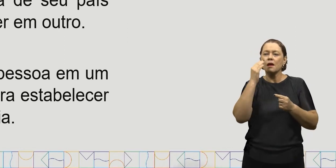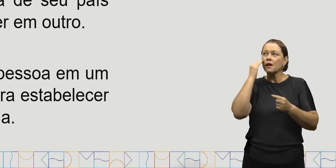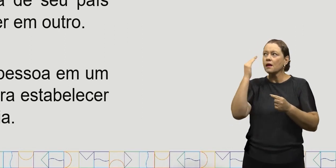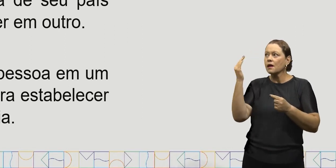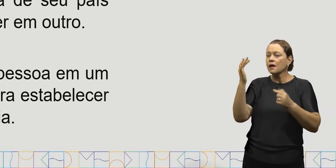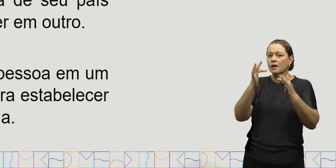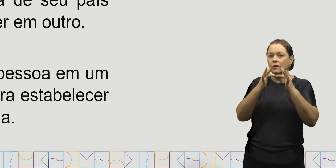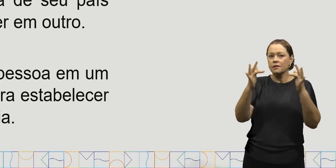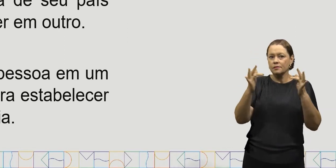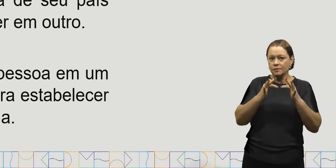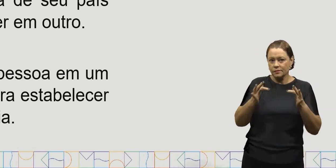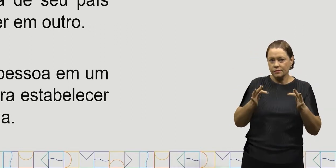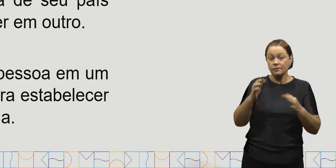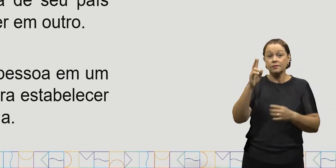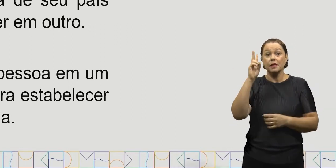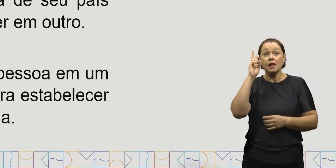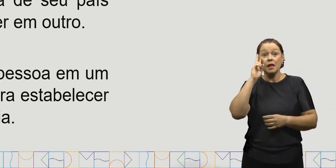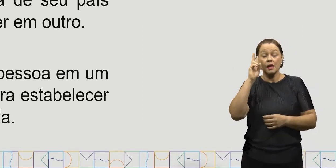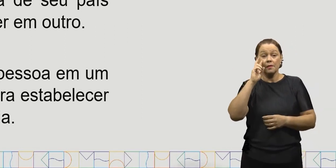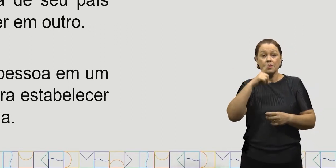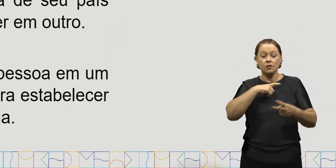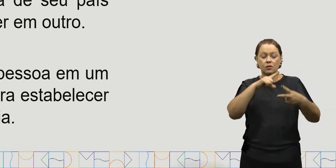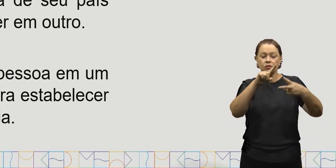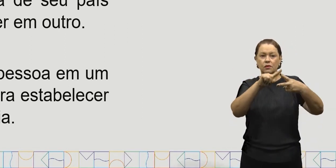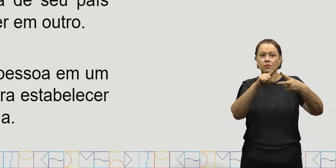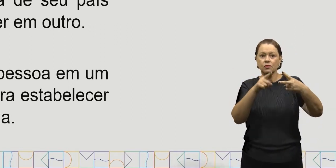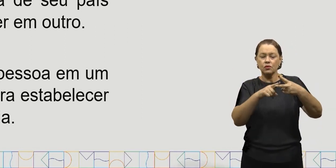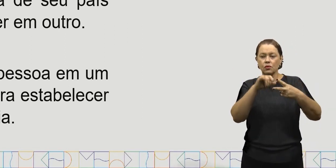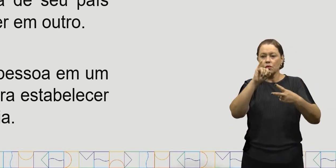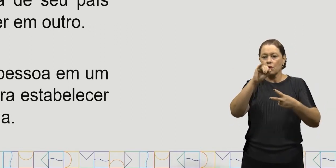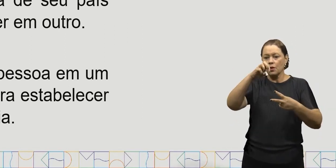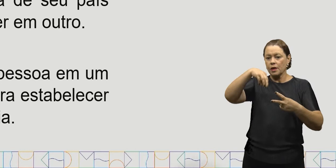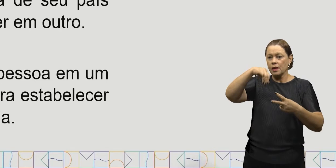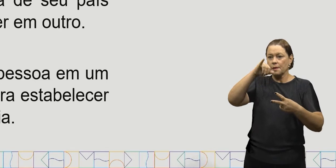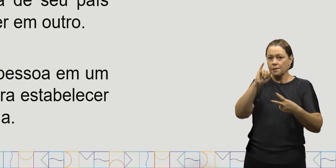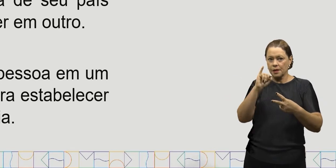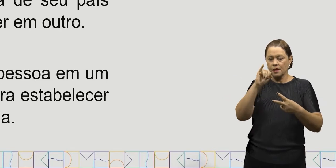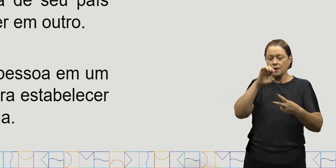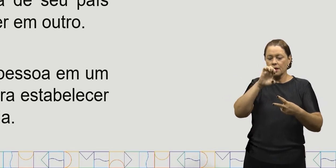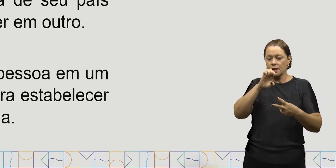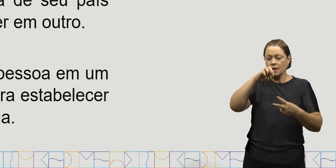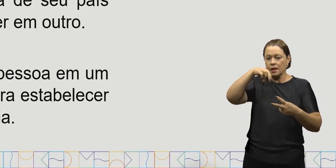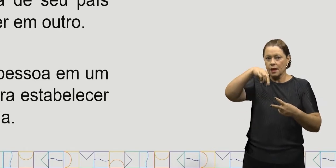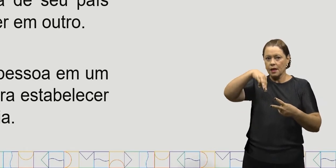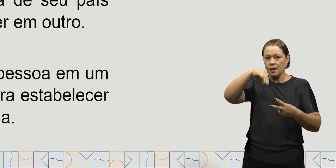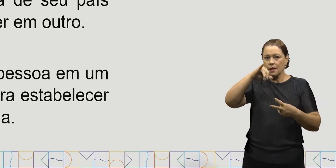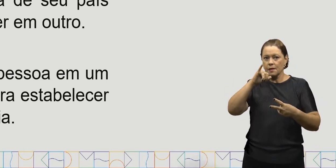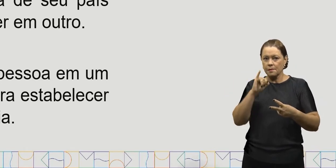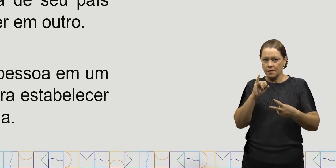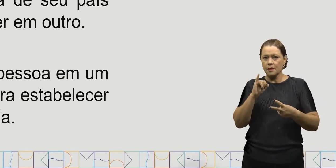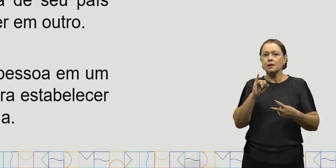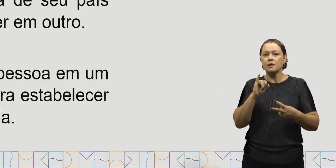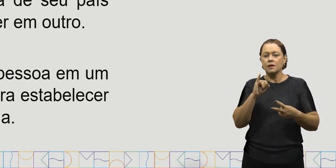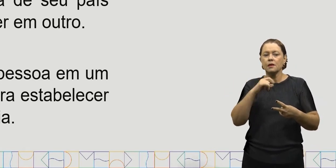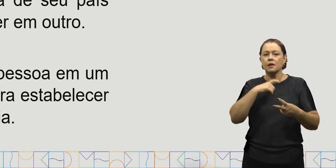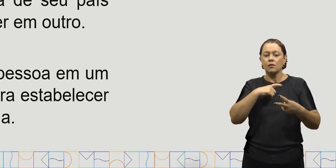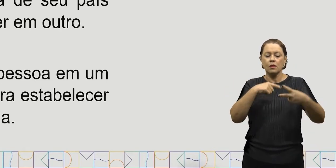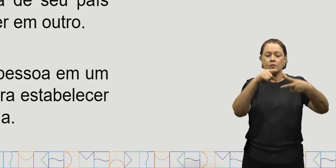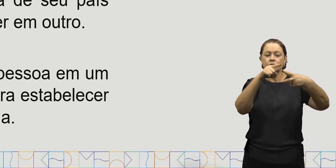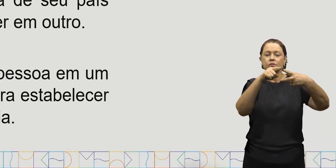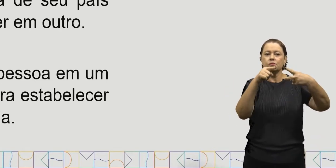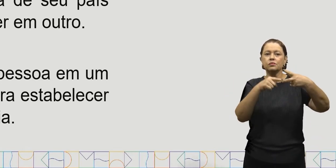abaixo. Lembrando que nós temos os dois termos, né? Imigração e emigração. E aqui embaixo temos as